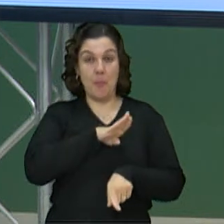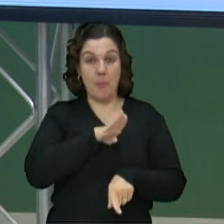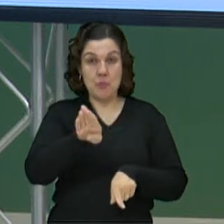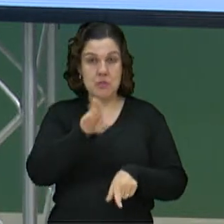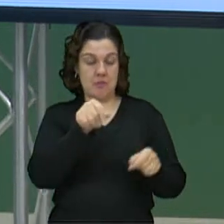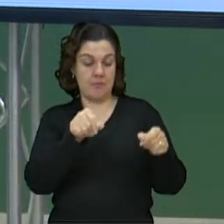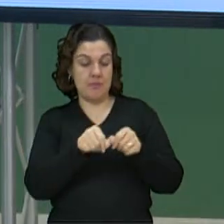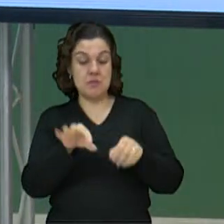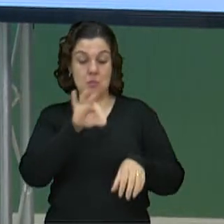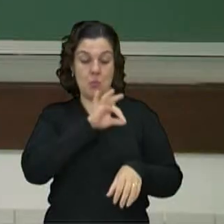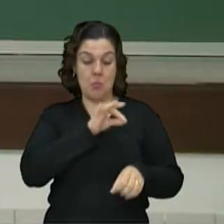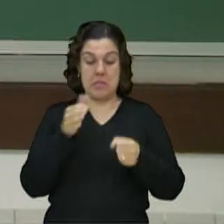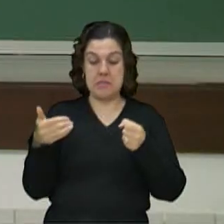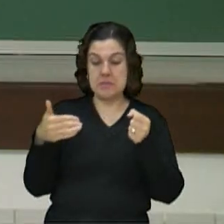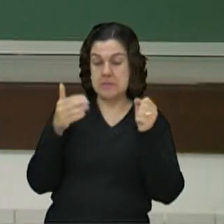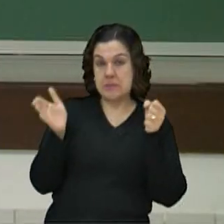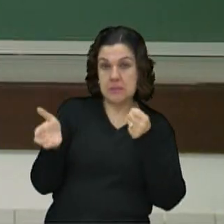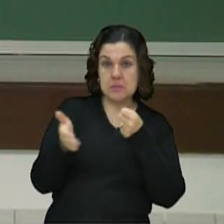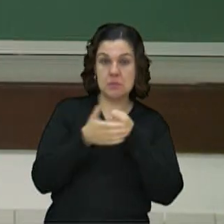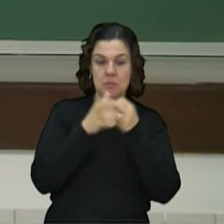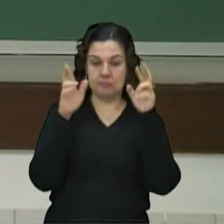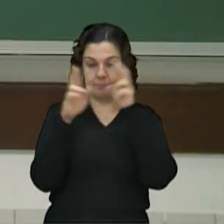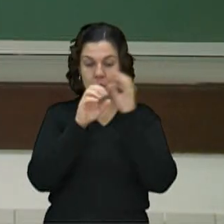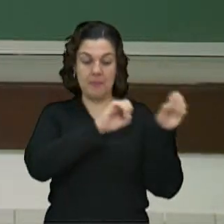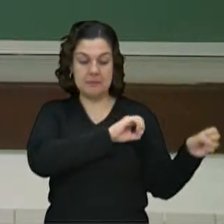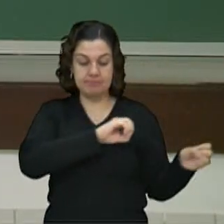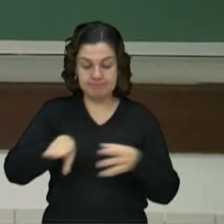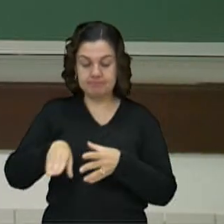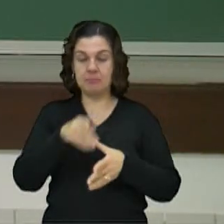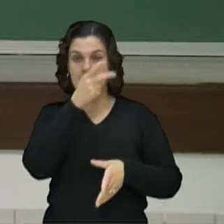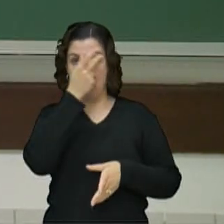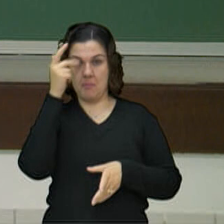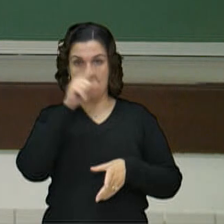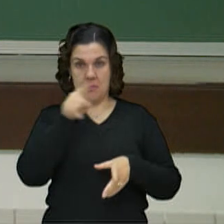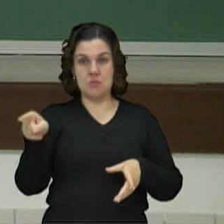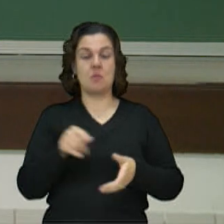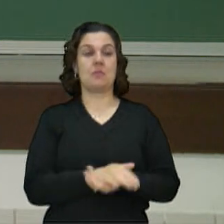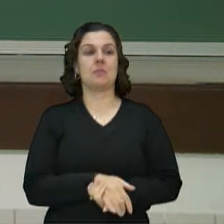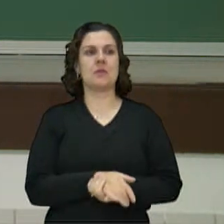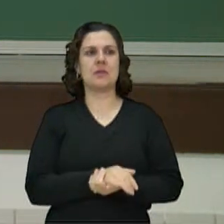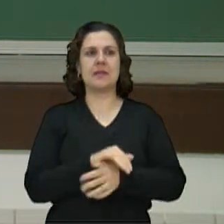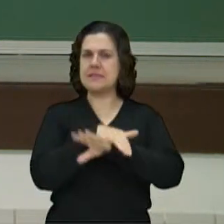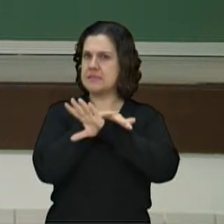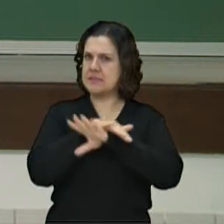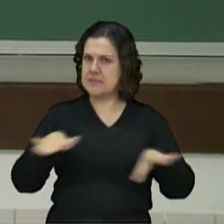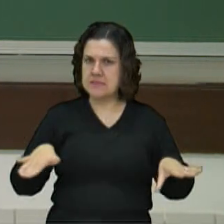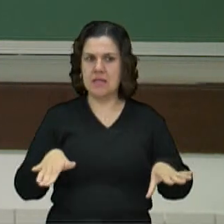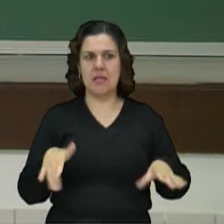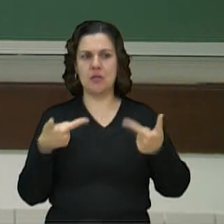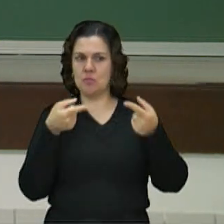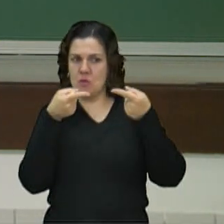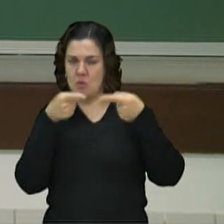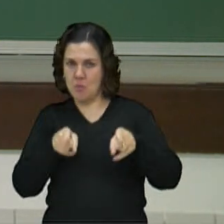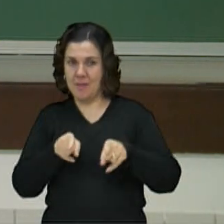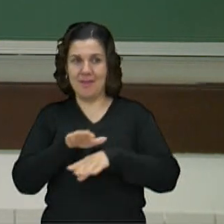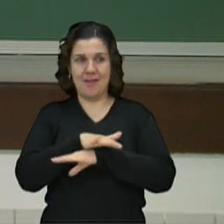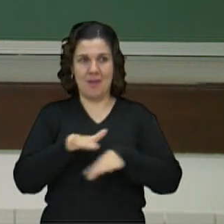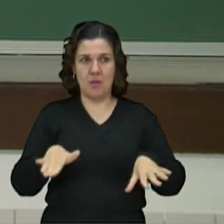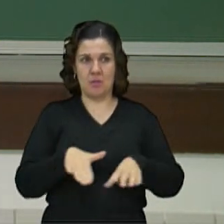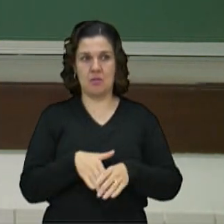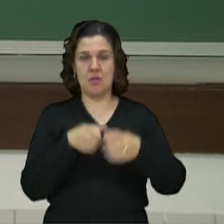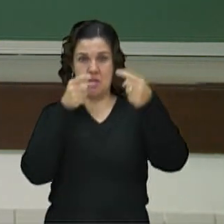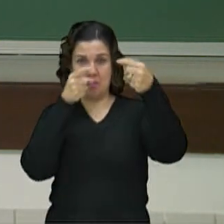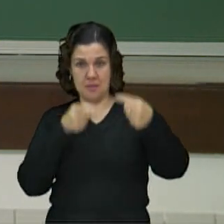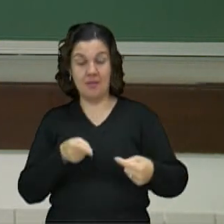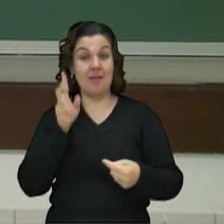uma polícia secreta para tirar adversários do caminho. A gente viu isso na aula. Então, sem oposição, sem